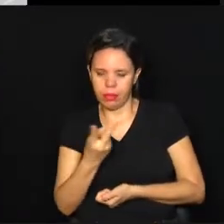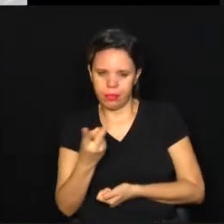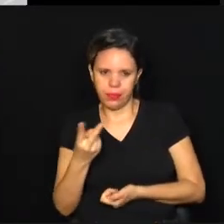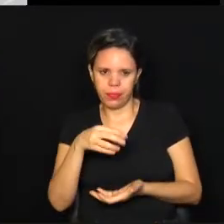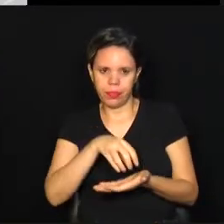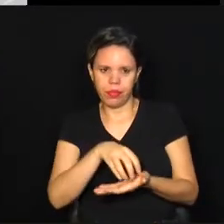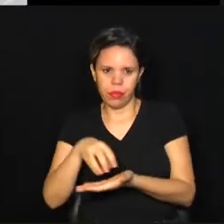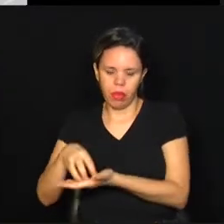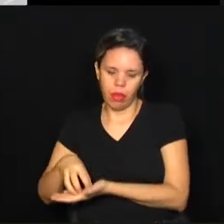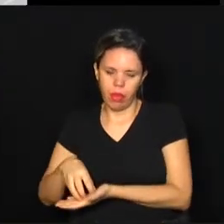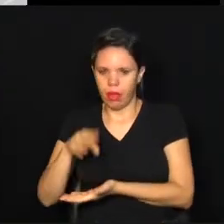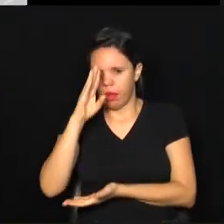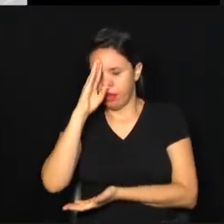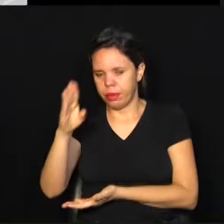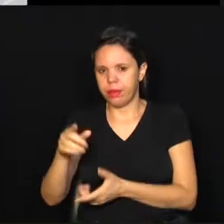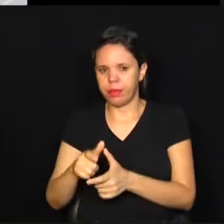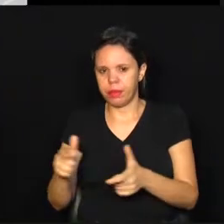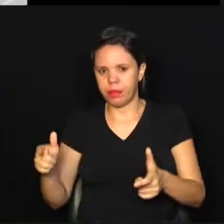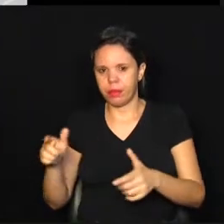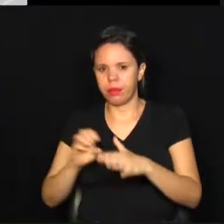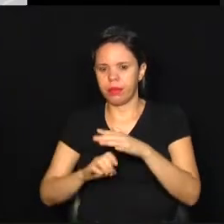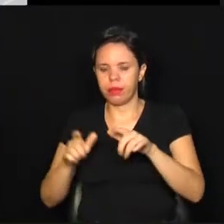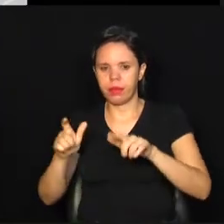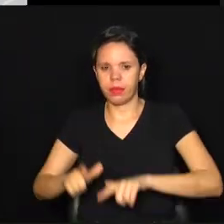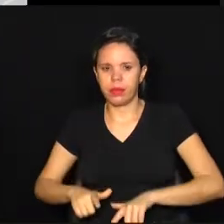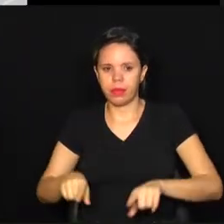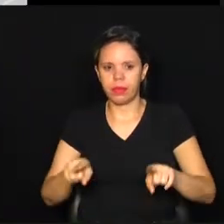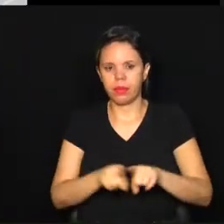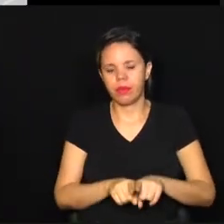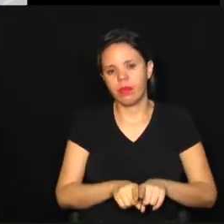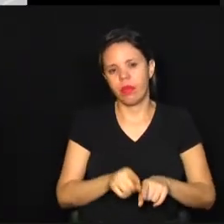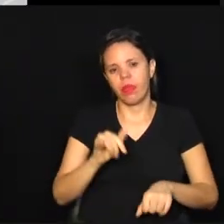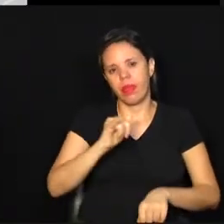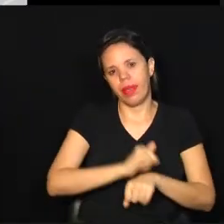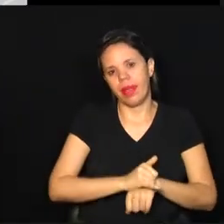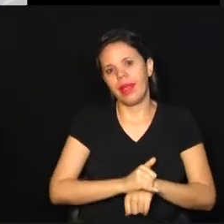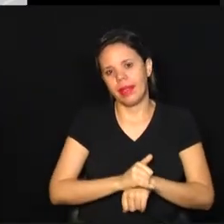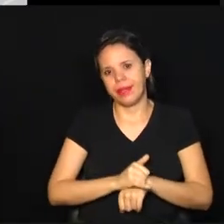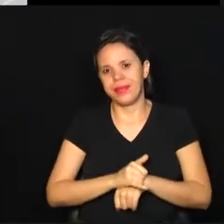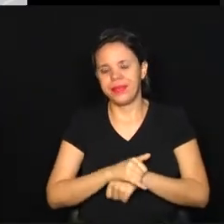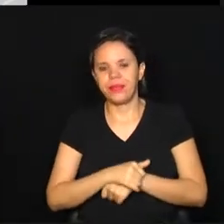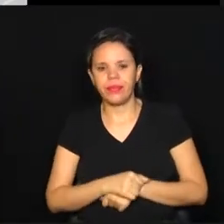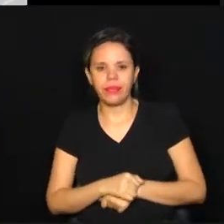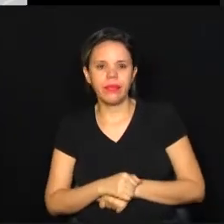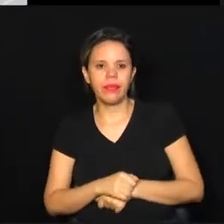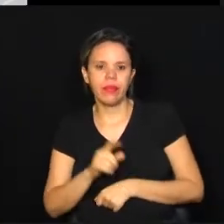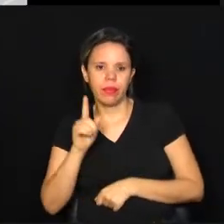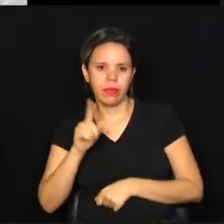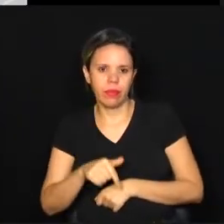né? Tanto a macrometropolitana ali, quanto a aeroportuária embaixo, né? Porque ela